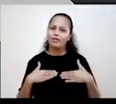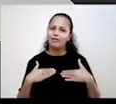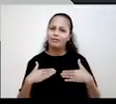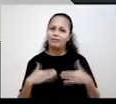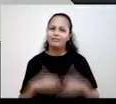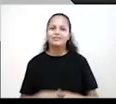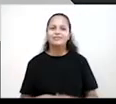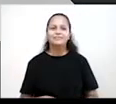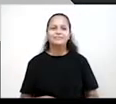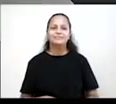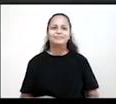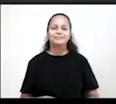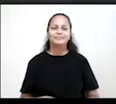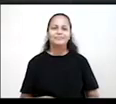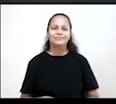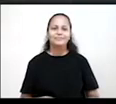sujeito.